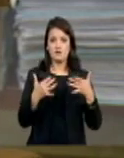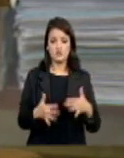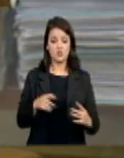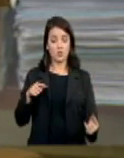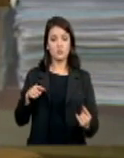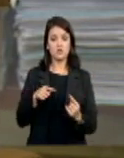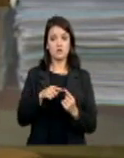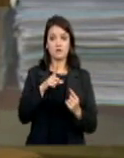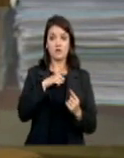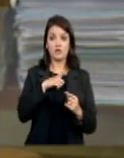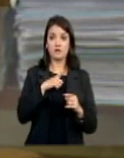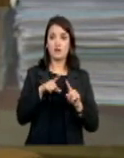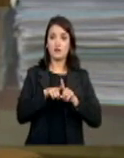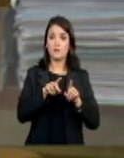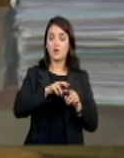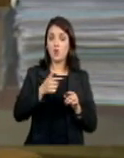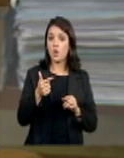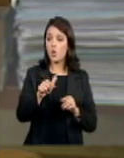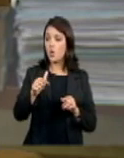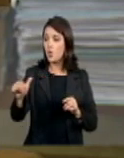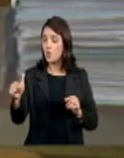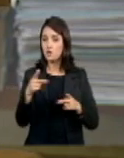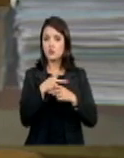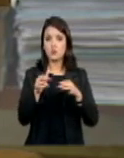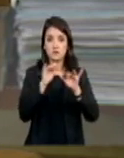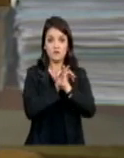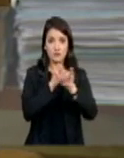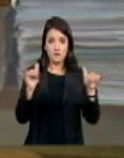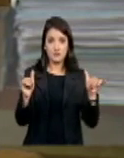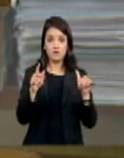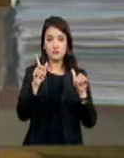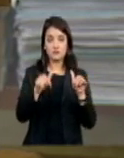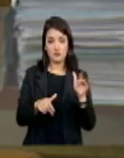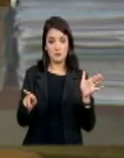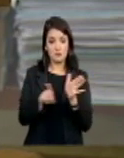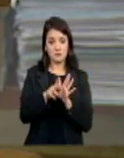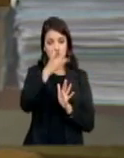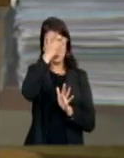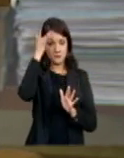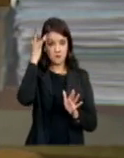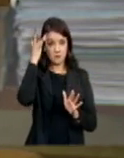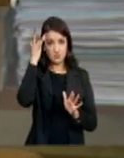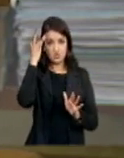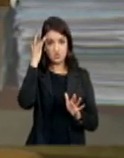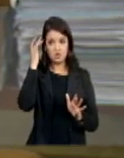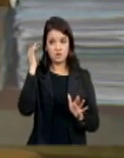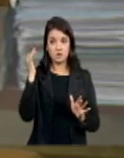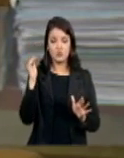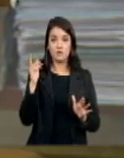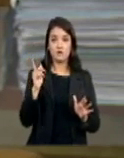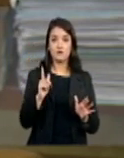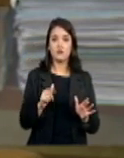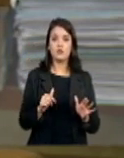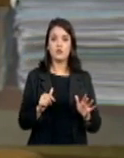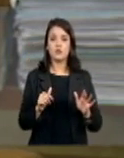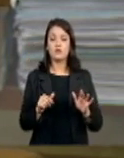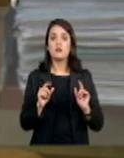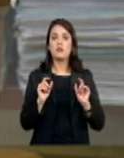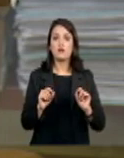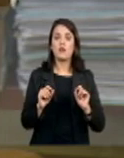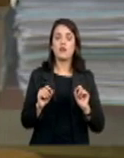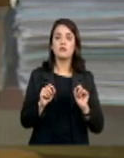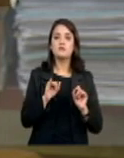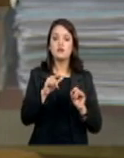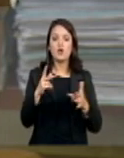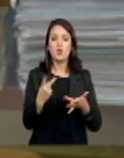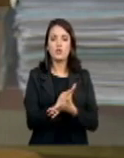delituoso além de outros dados informativos referentes ao contribuinte a quem se atribui o cometimento deles contra a ordem tributária e de